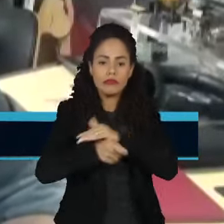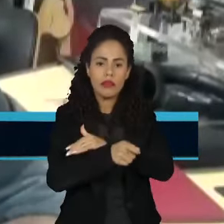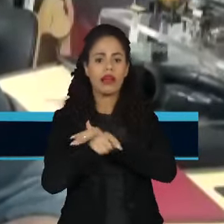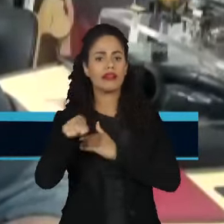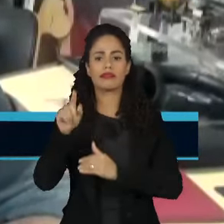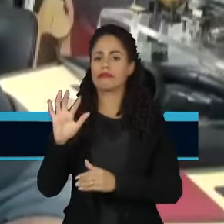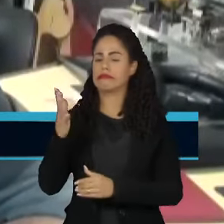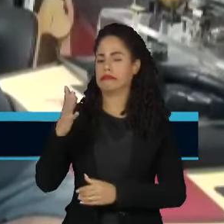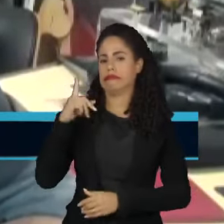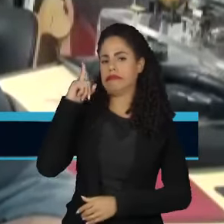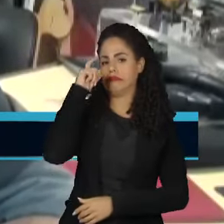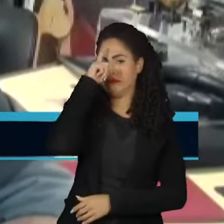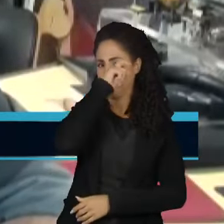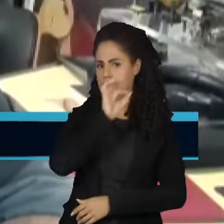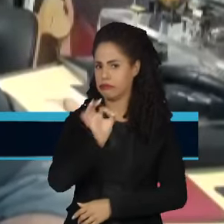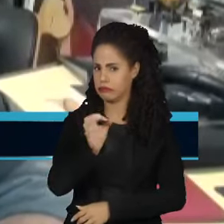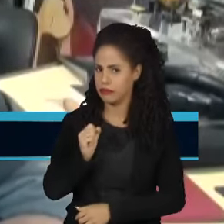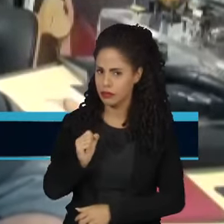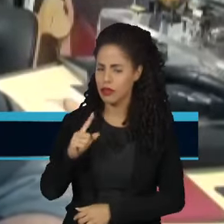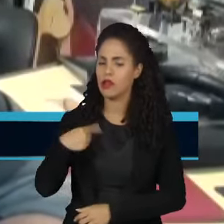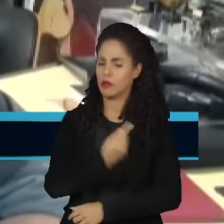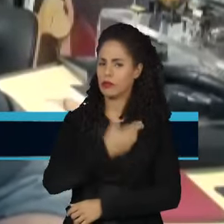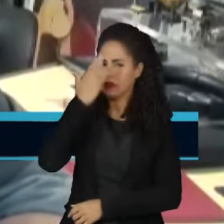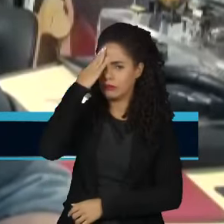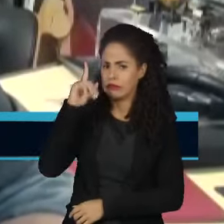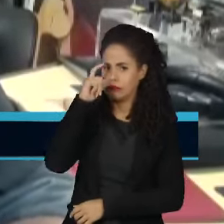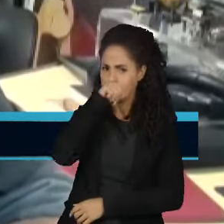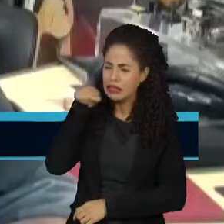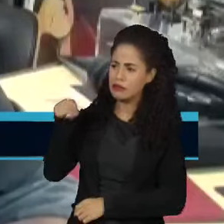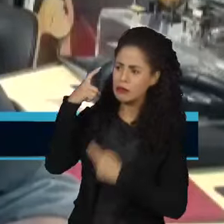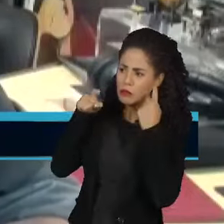derruba ministro. Né? Isso derruba ministro.